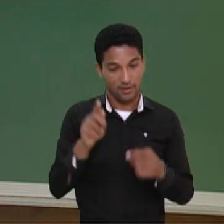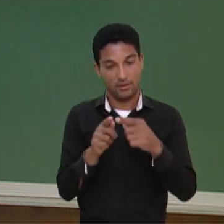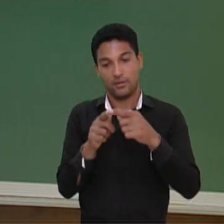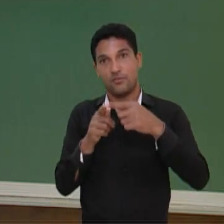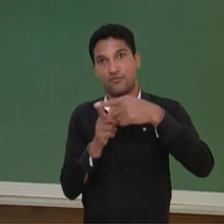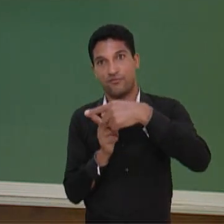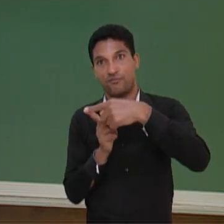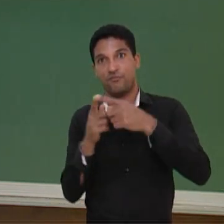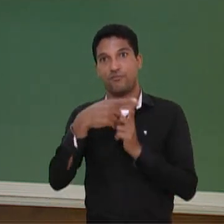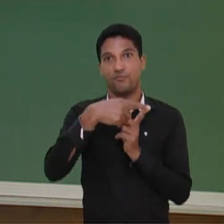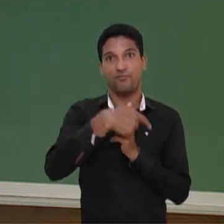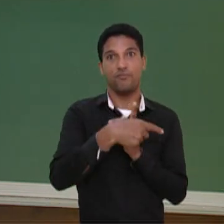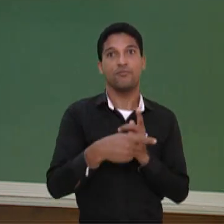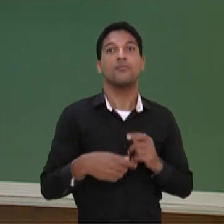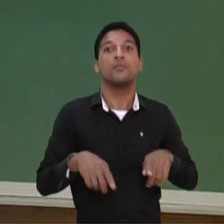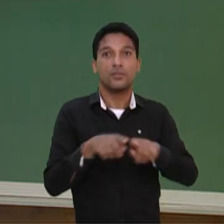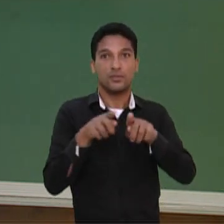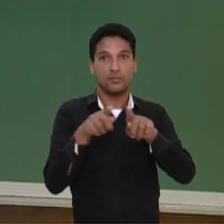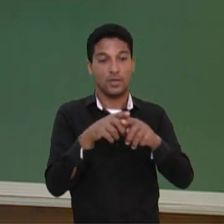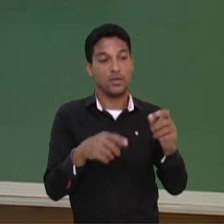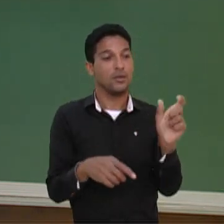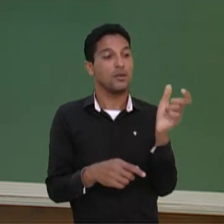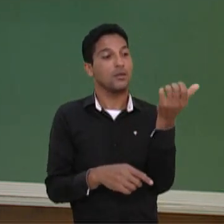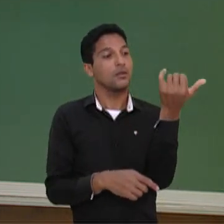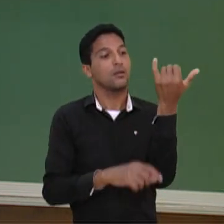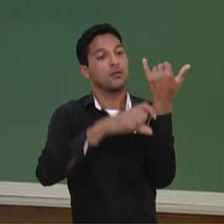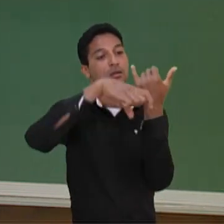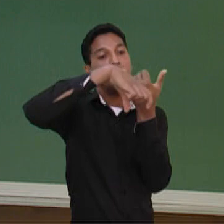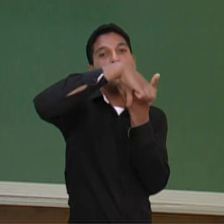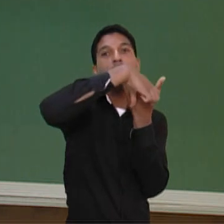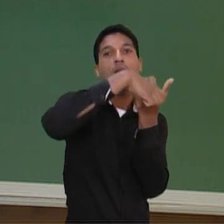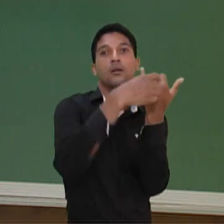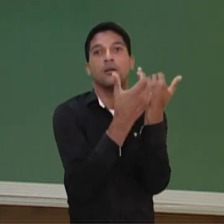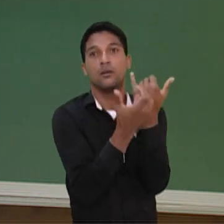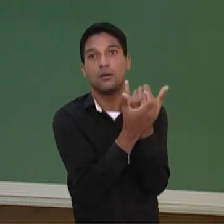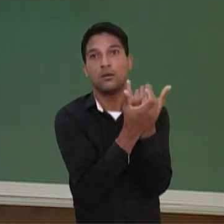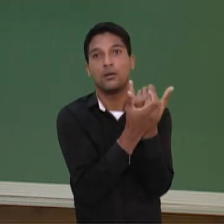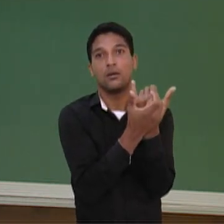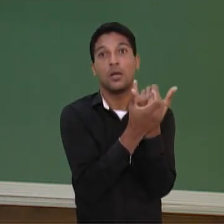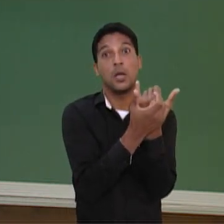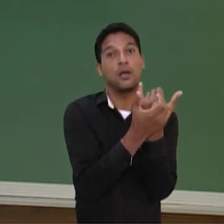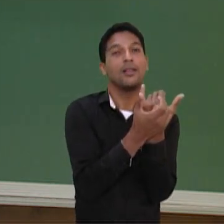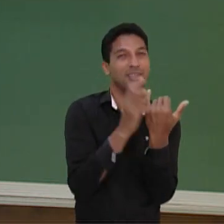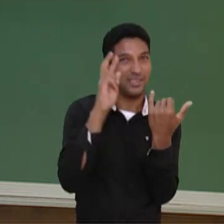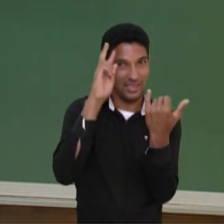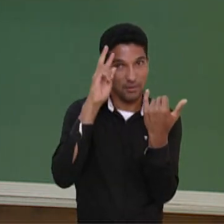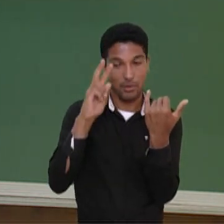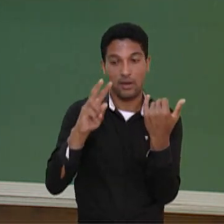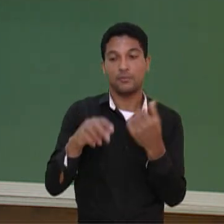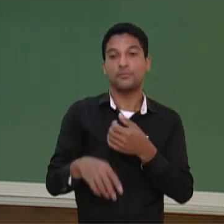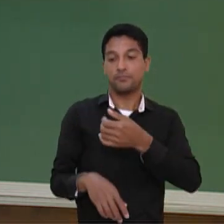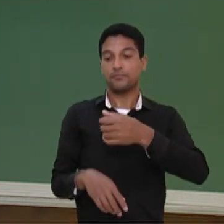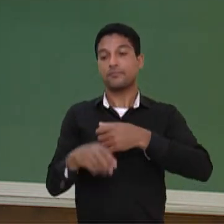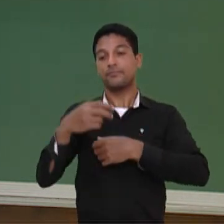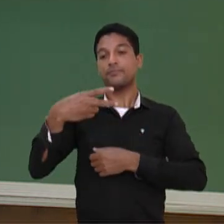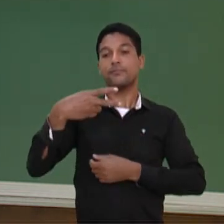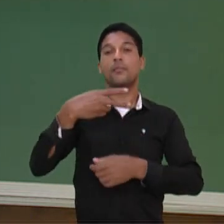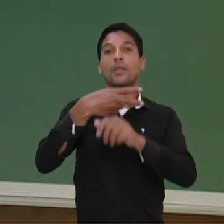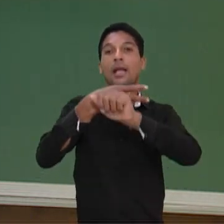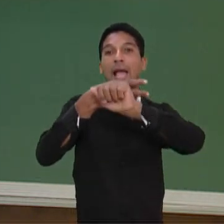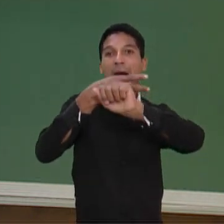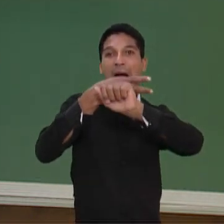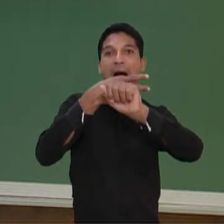da concavidade, voltado para cima ou para baixo, né? Isso relaciona o A sendo maior ou menor que zero. E vai ter que lembrar o